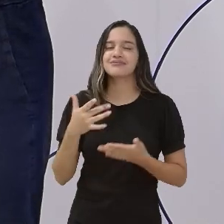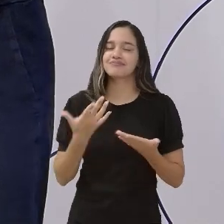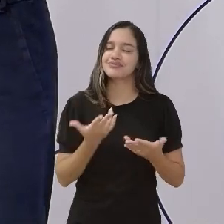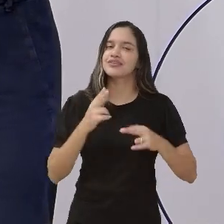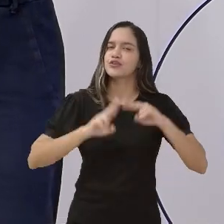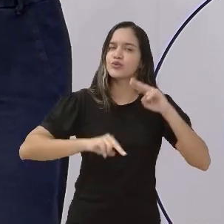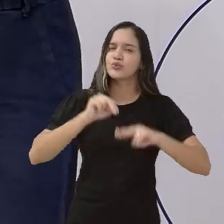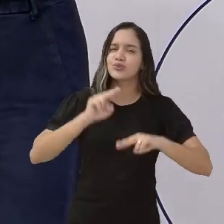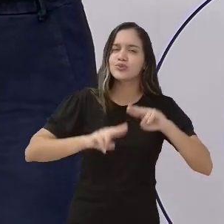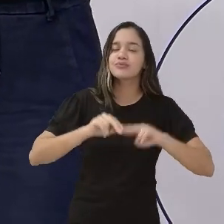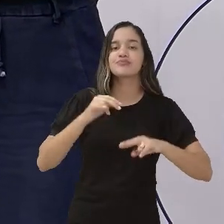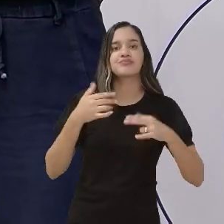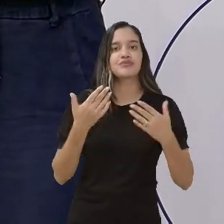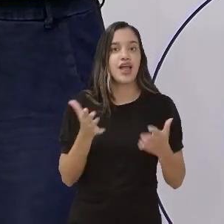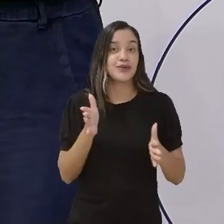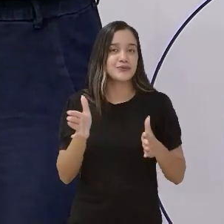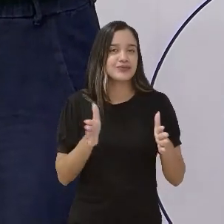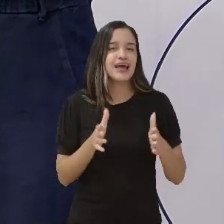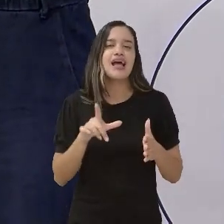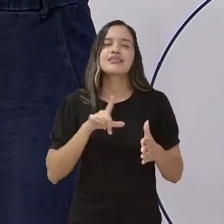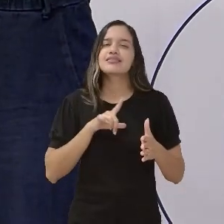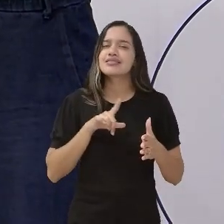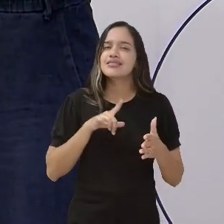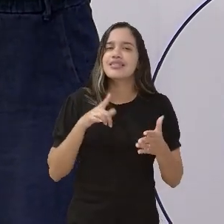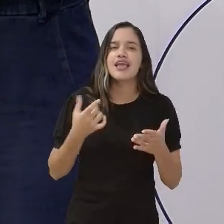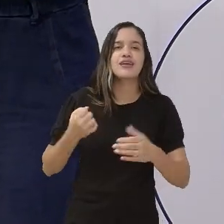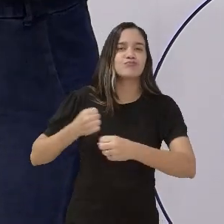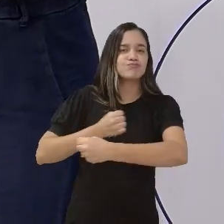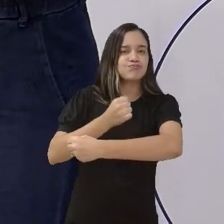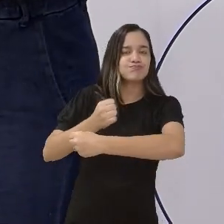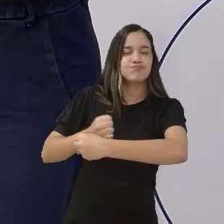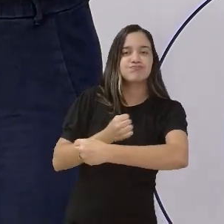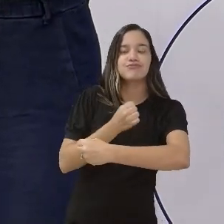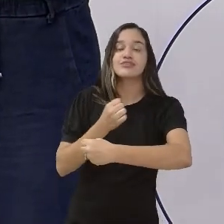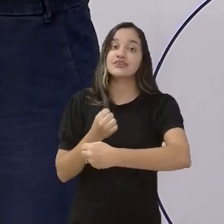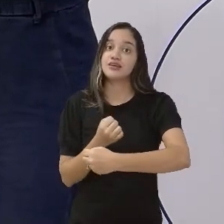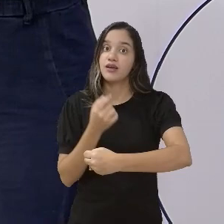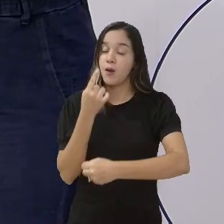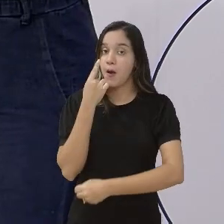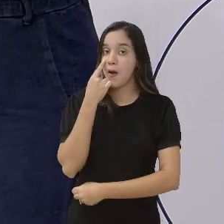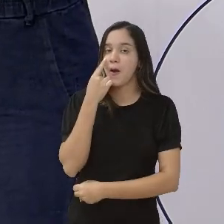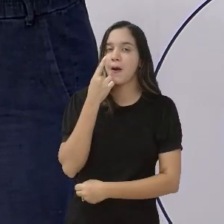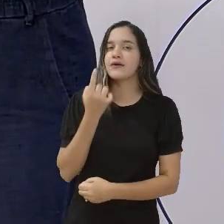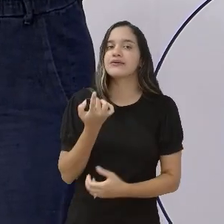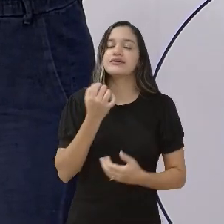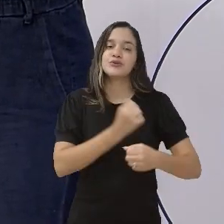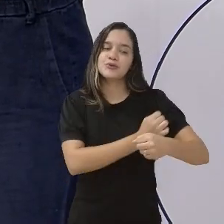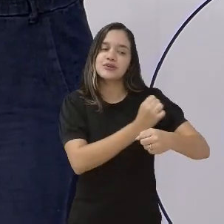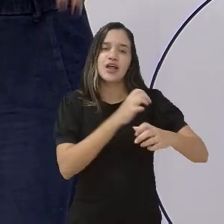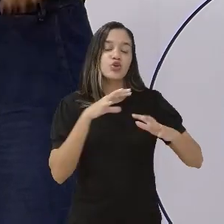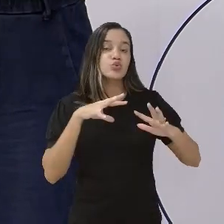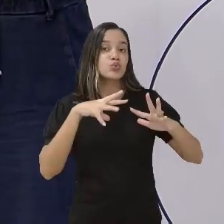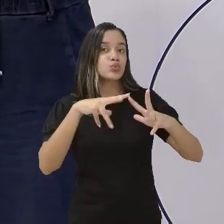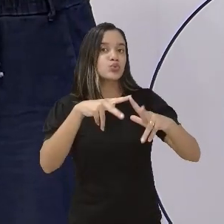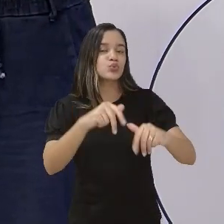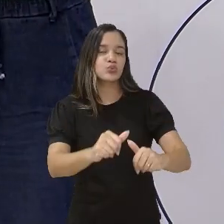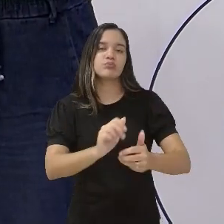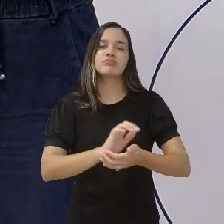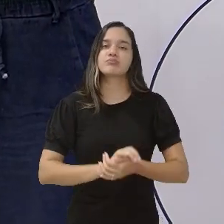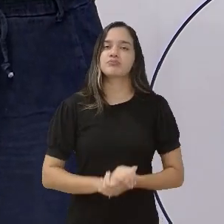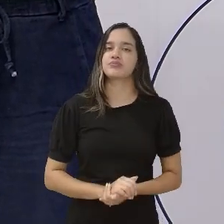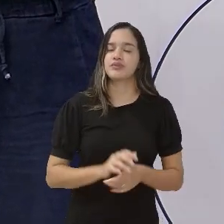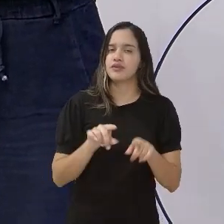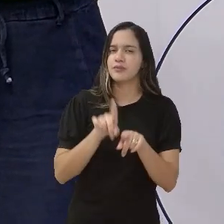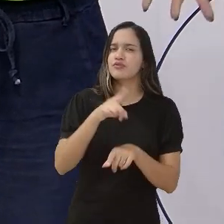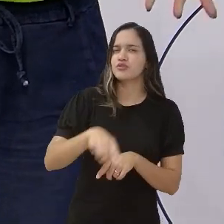junino, né? A nossa época junina tem pamonha, tem canjica e ainda, olha só, culinária é tudo isso, né? É. E além